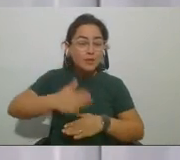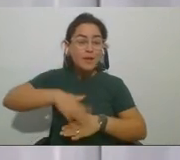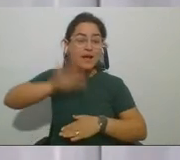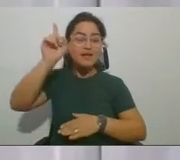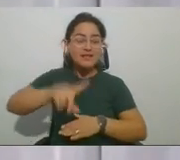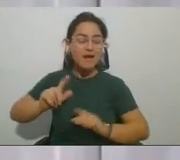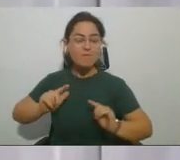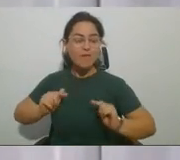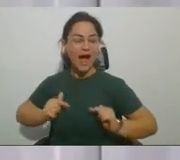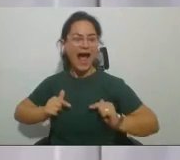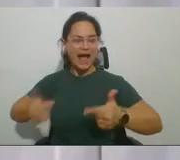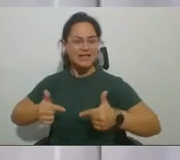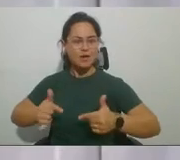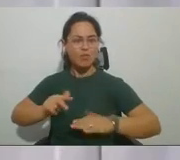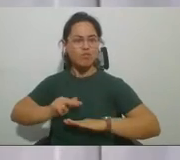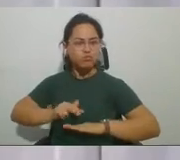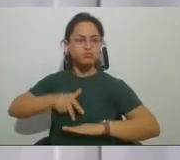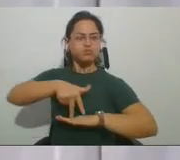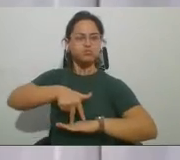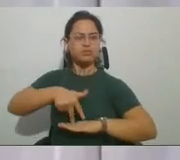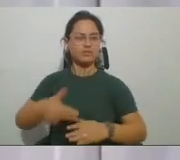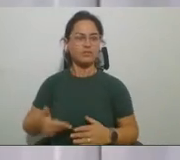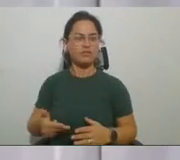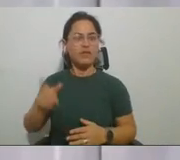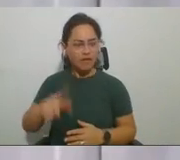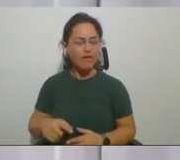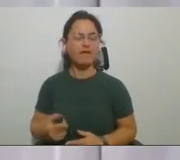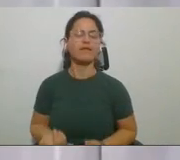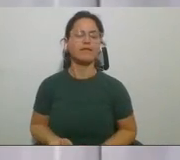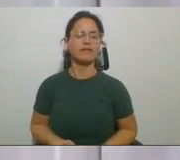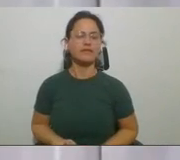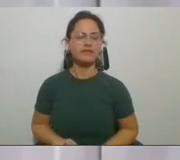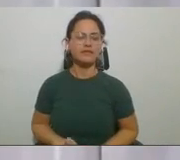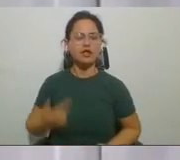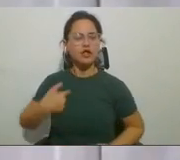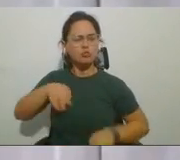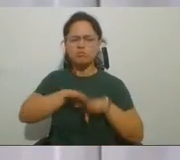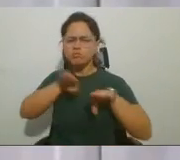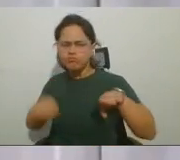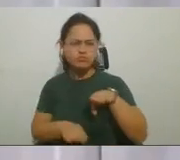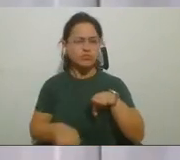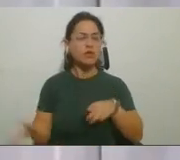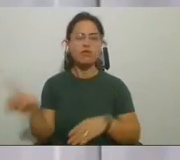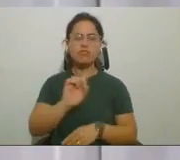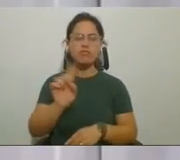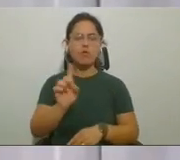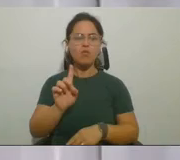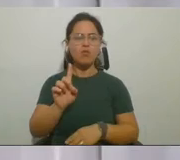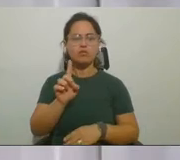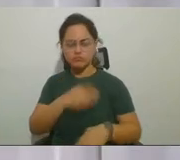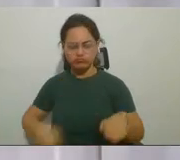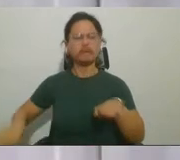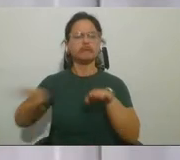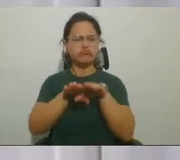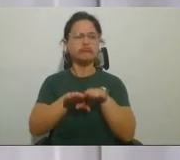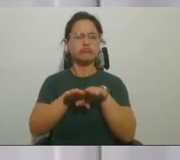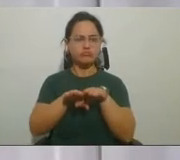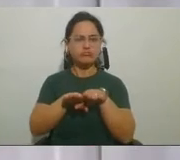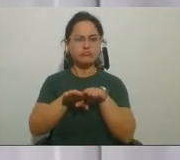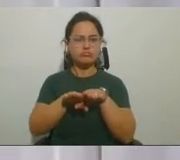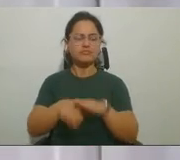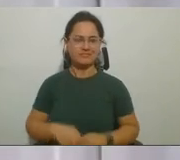insubordinada. O que importa é a insurgência, não a